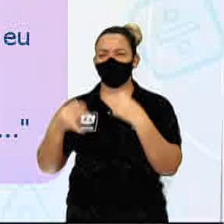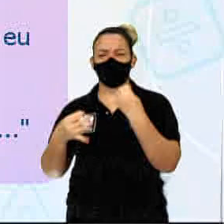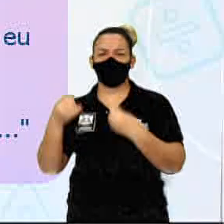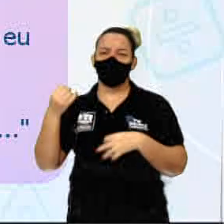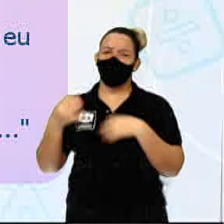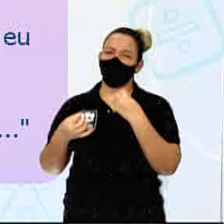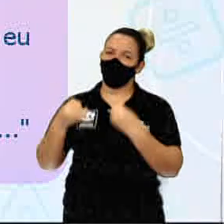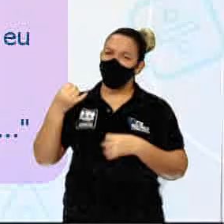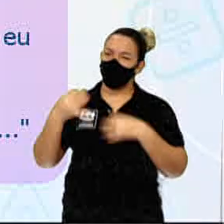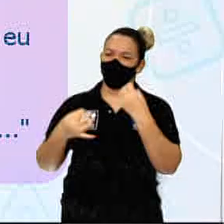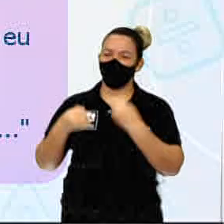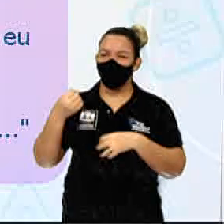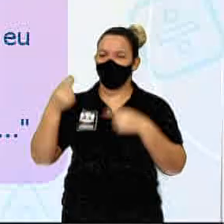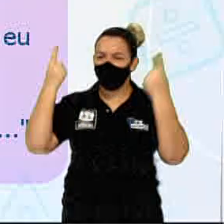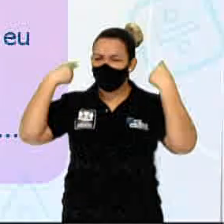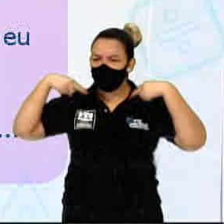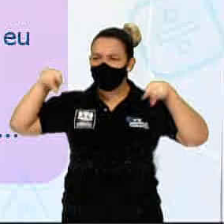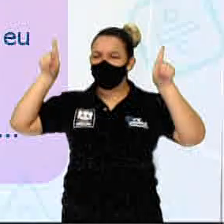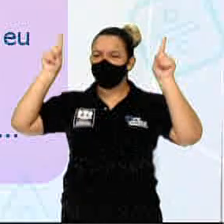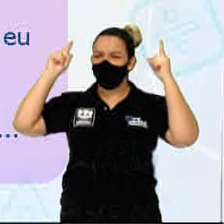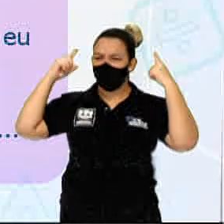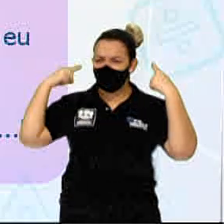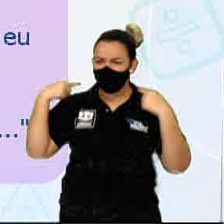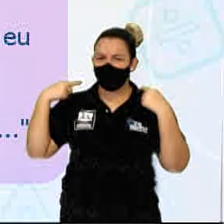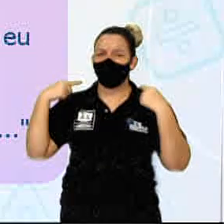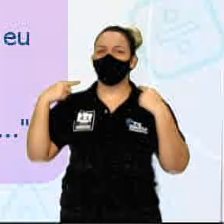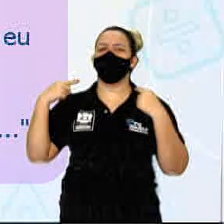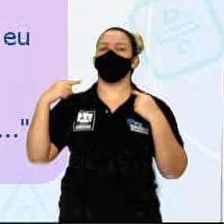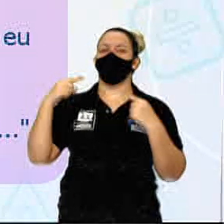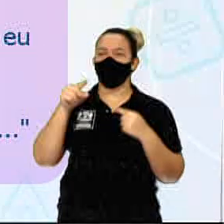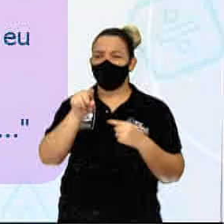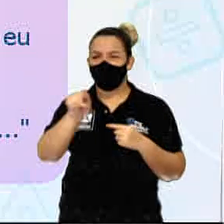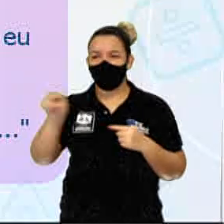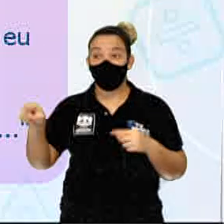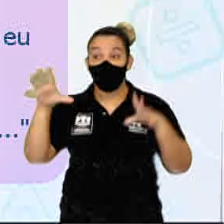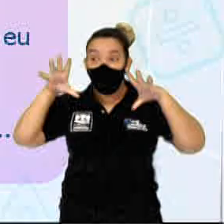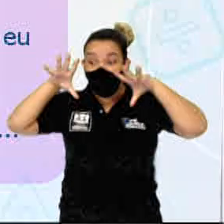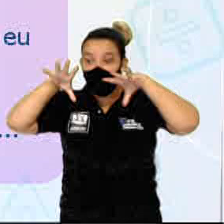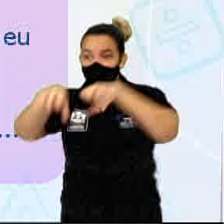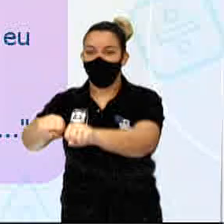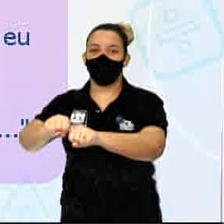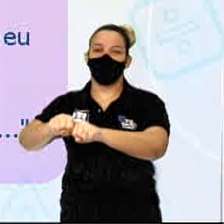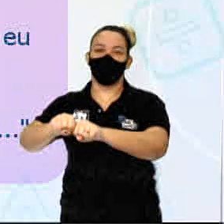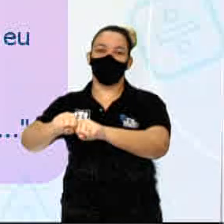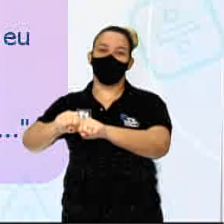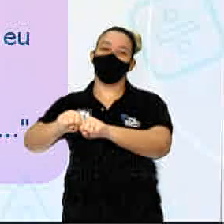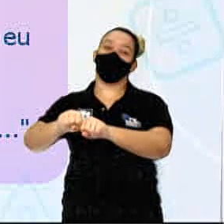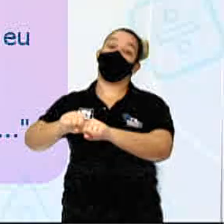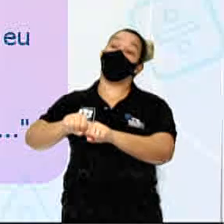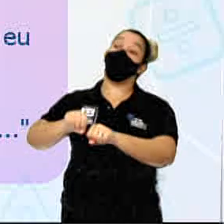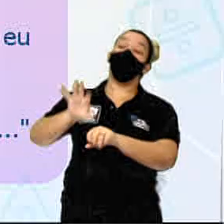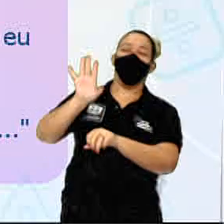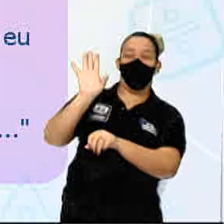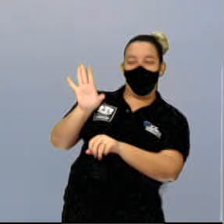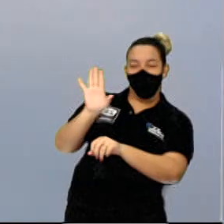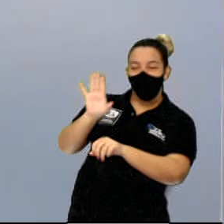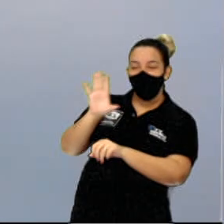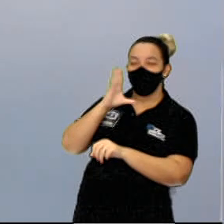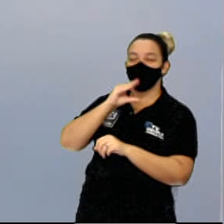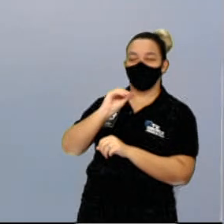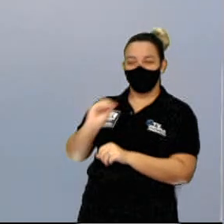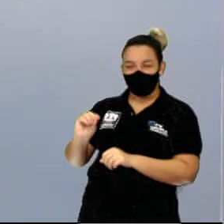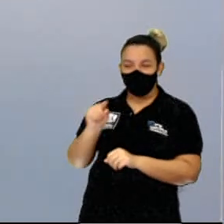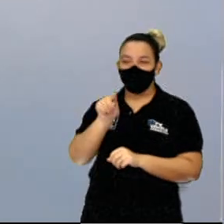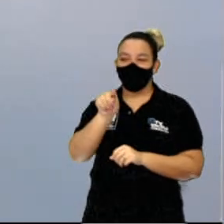qual aquele cordeiro por direito, por ele deveria ser devorado. Ah, seu